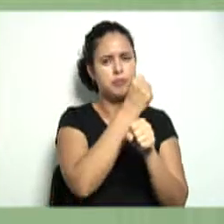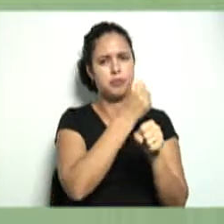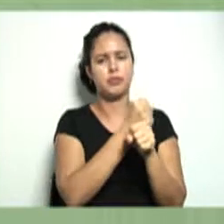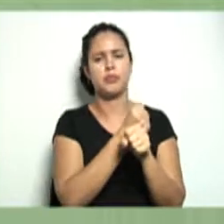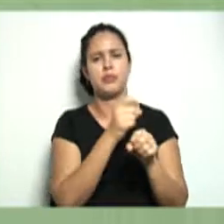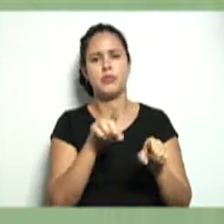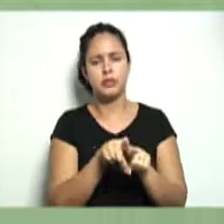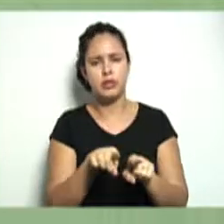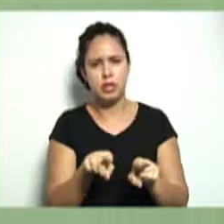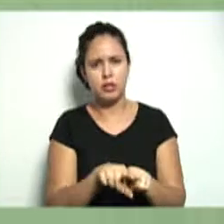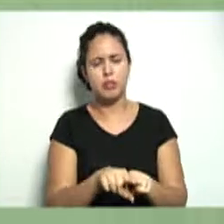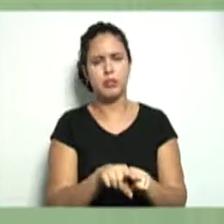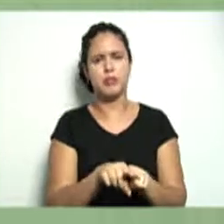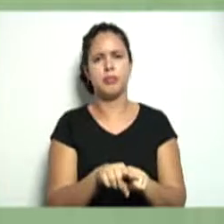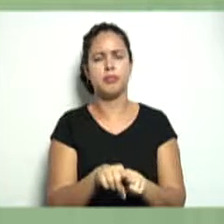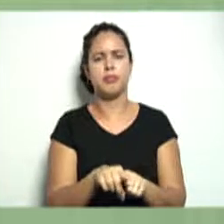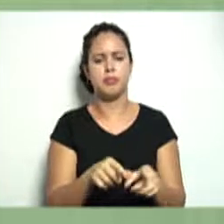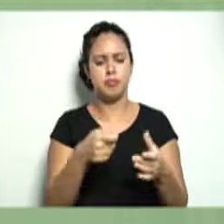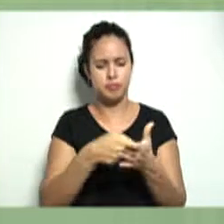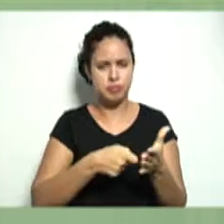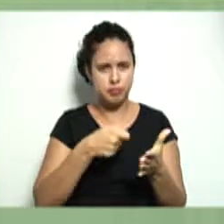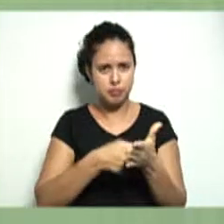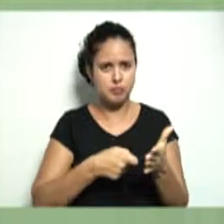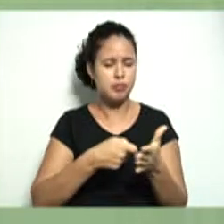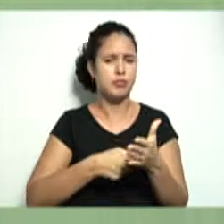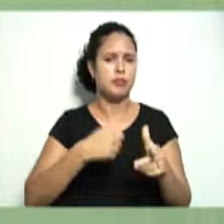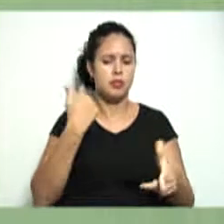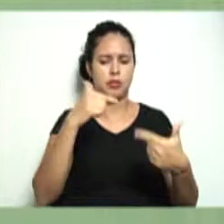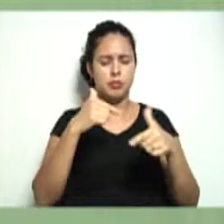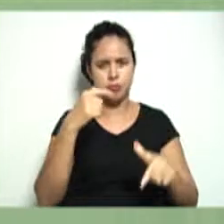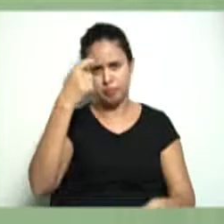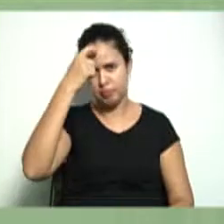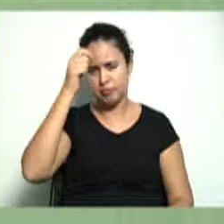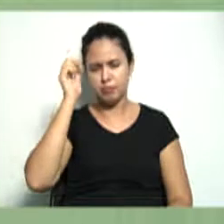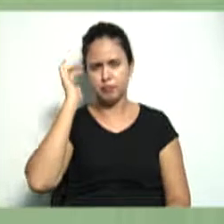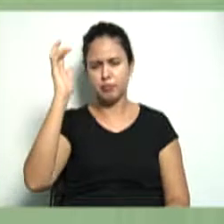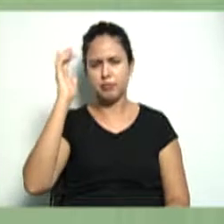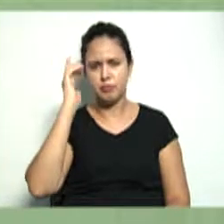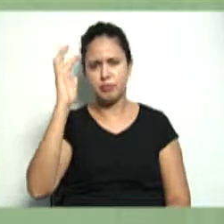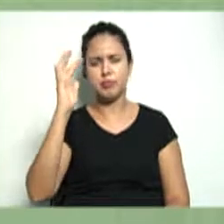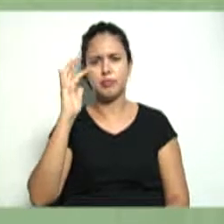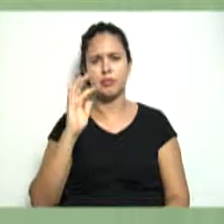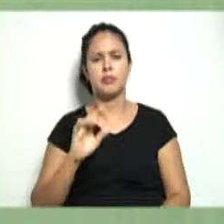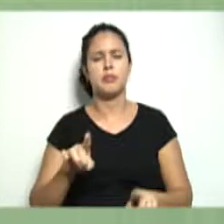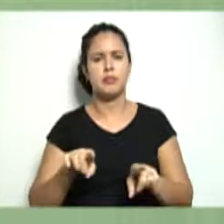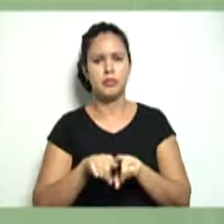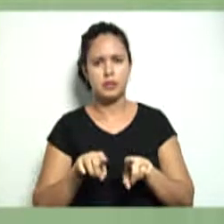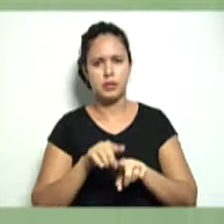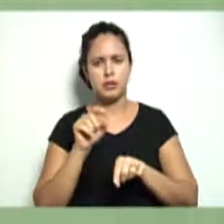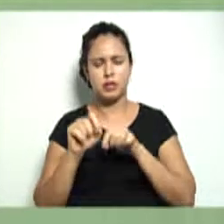exigido do homem algum trabalho intelectual. E ainda,